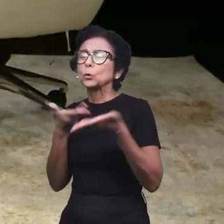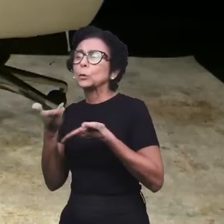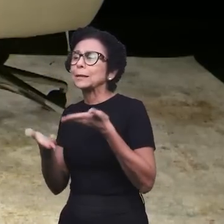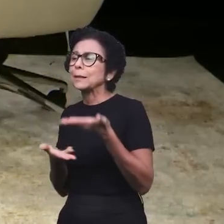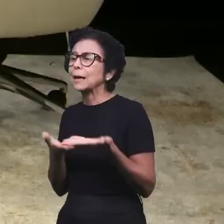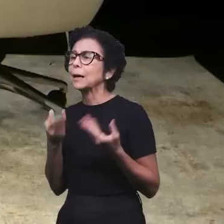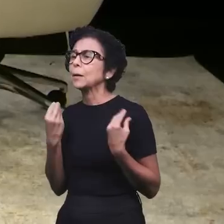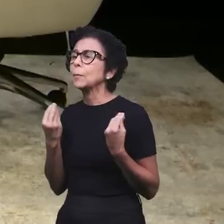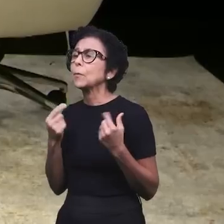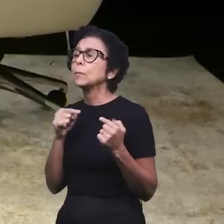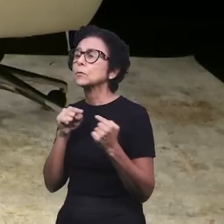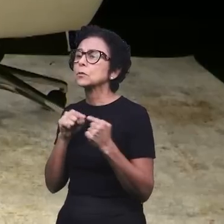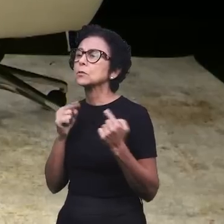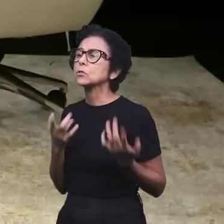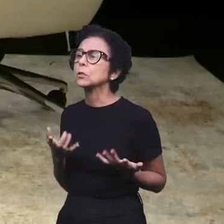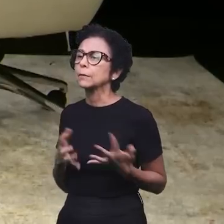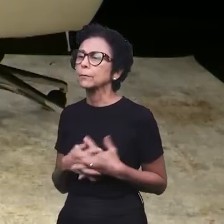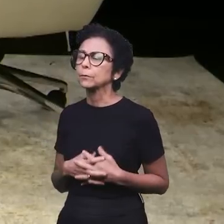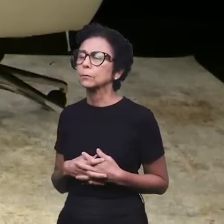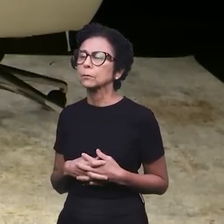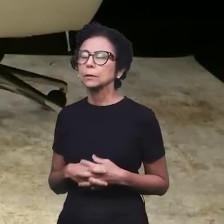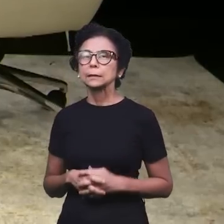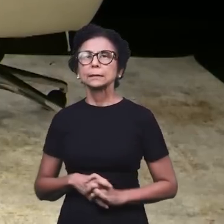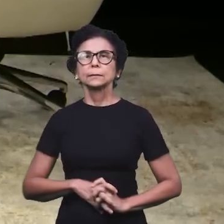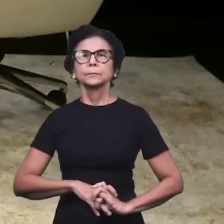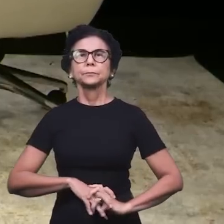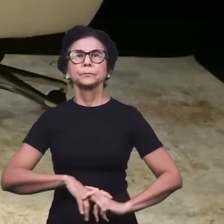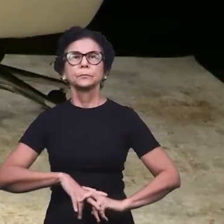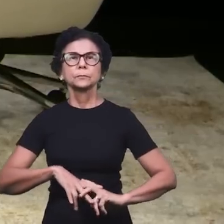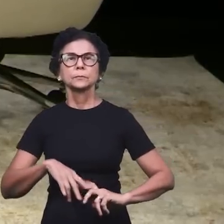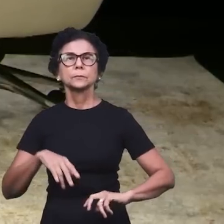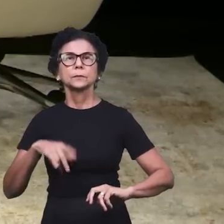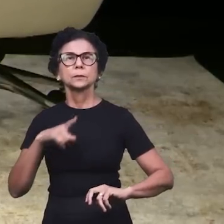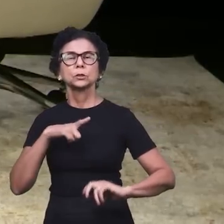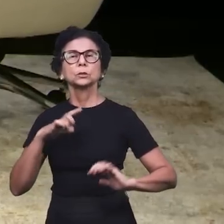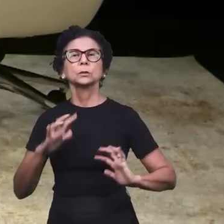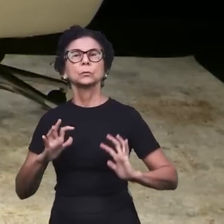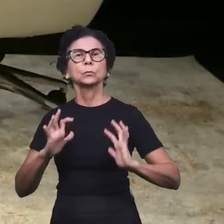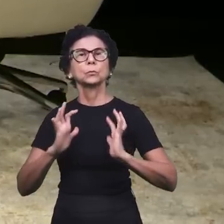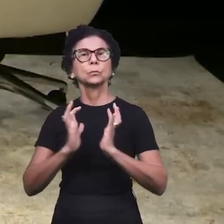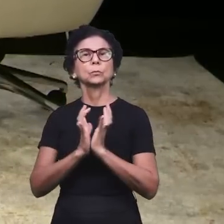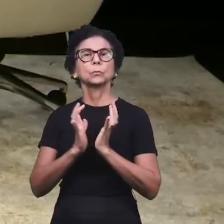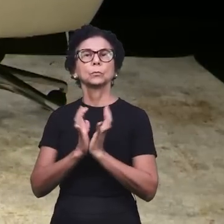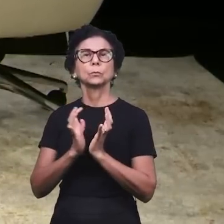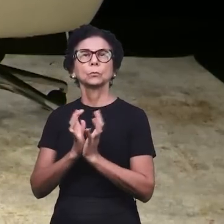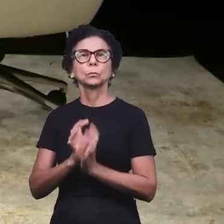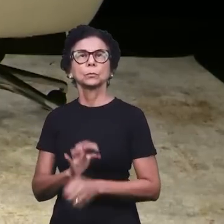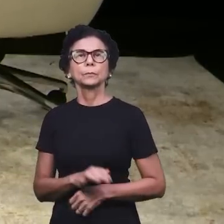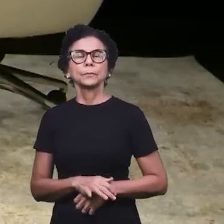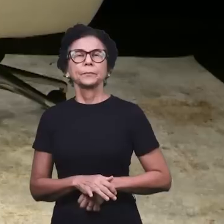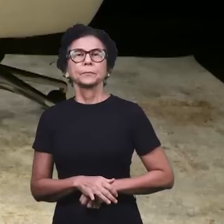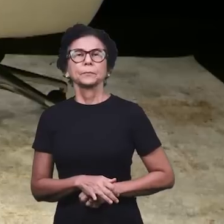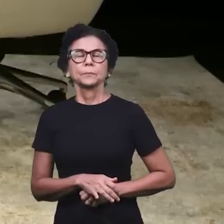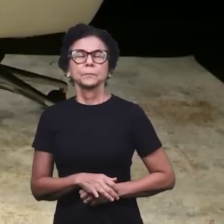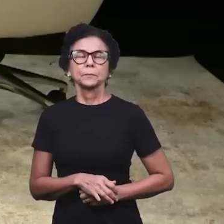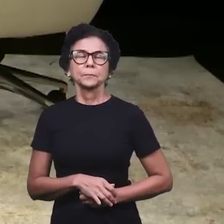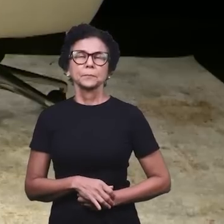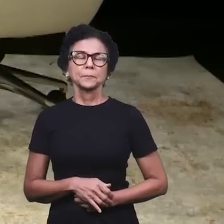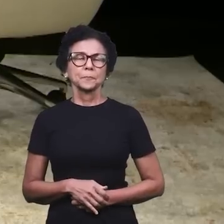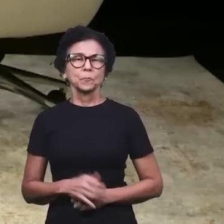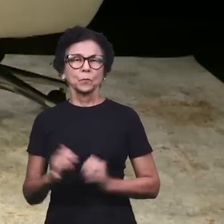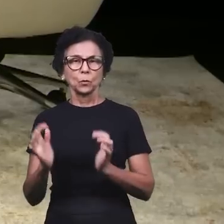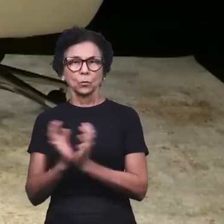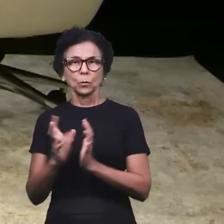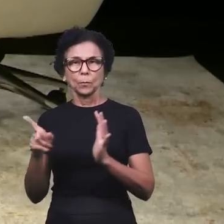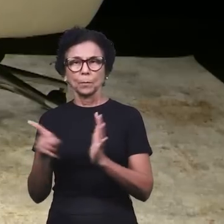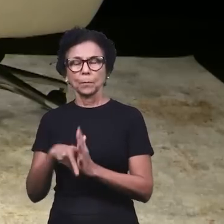nós tínhamos um grupo de... Há uma coisa muito interessante. Um grupo de brasileiros Uhum.